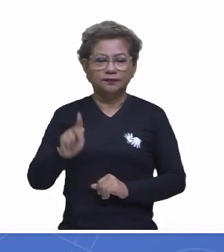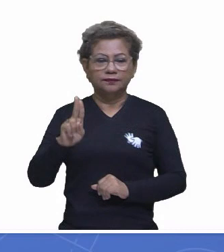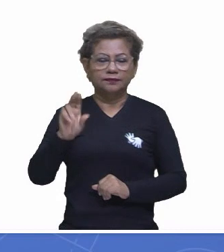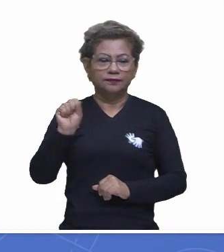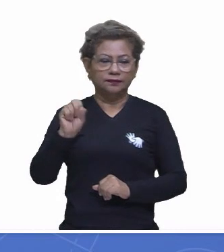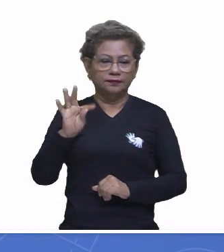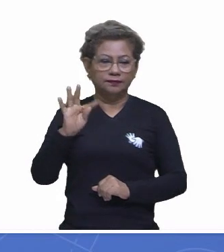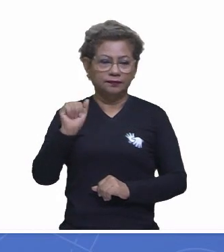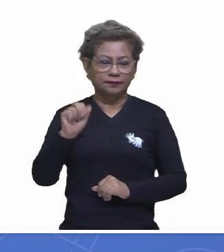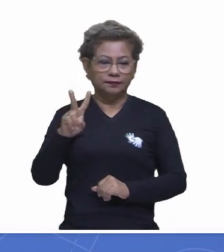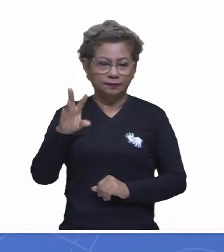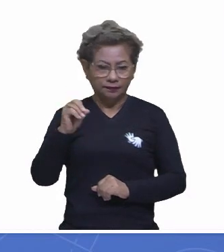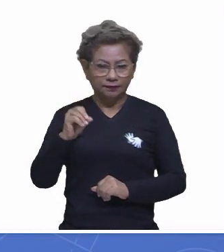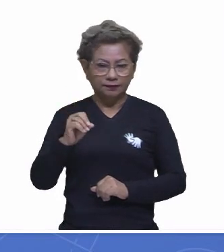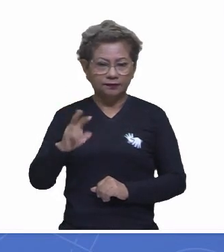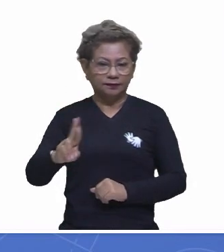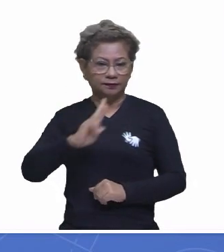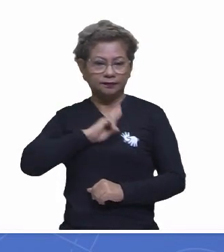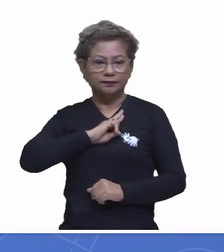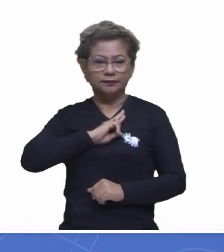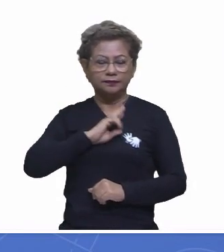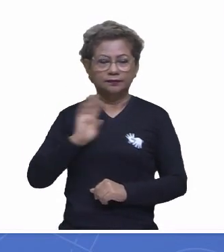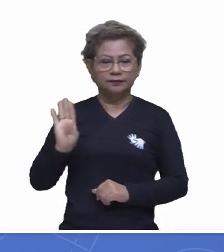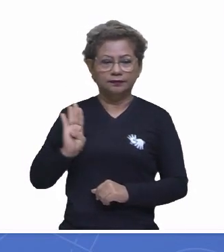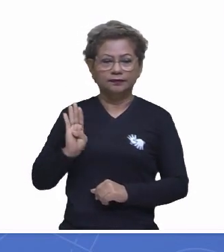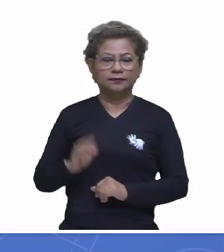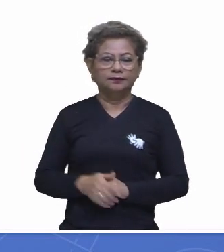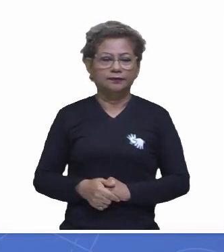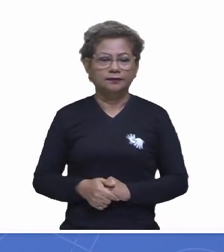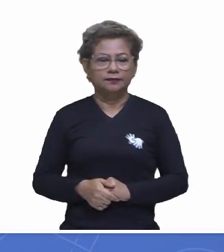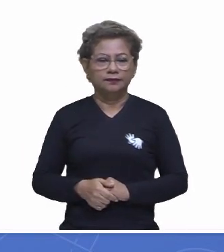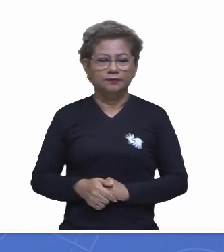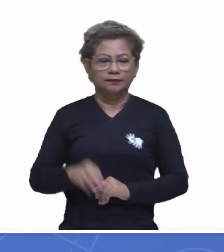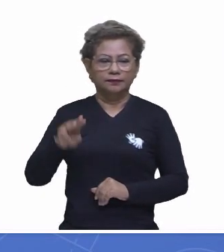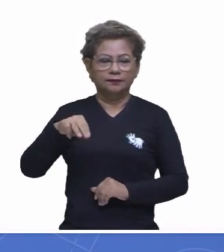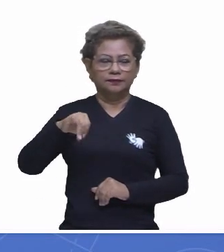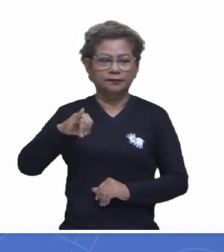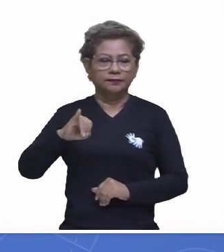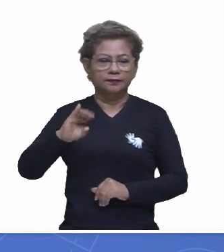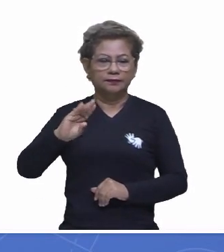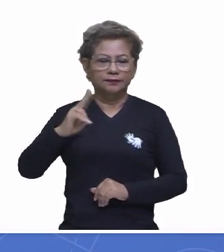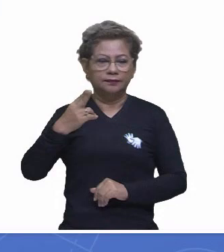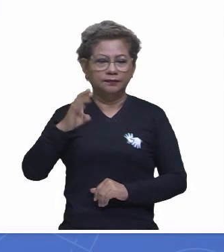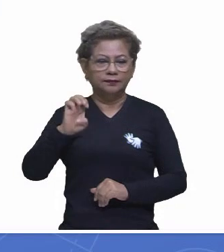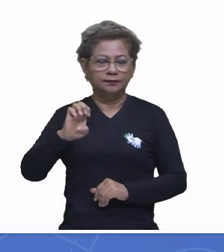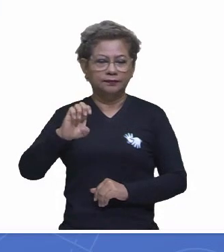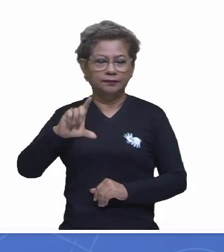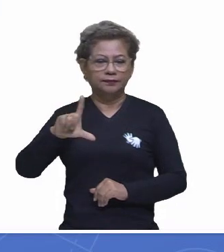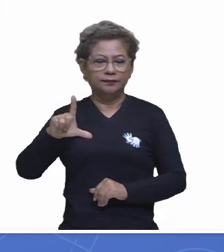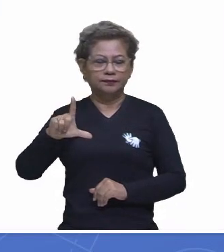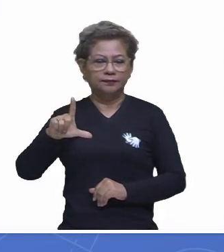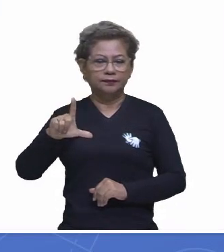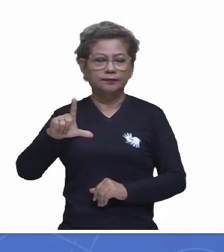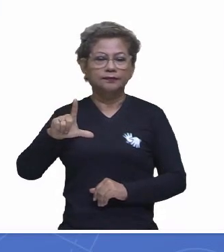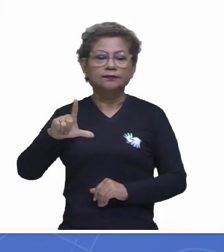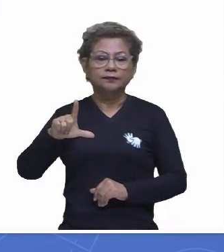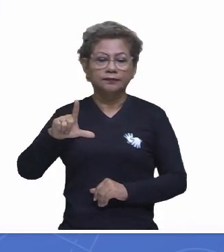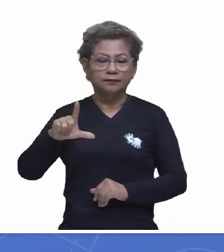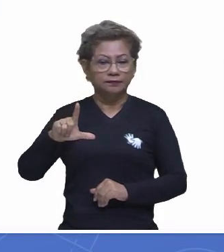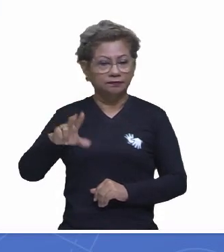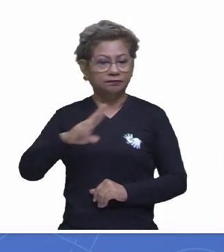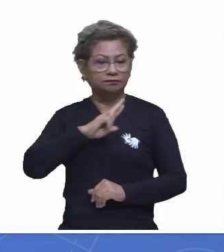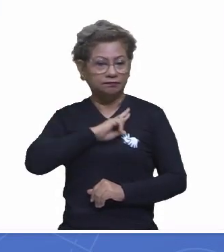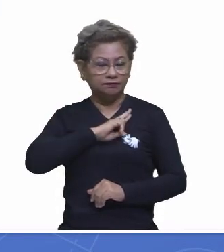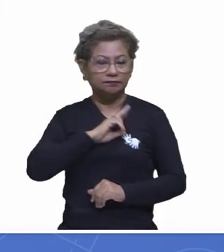que é a letra B. Vamos ver mais algumas respostas. Michel, postando que é a letra B também, da